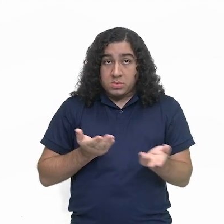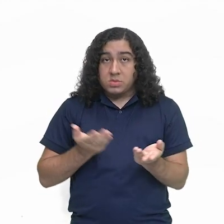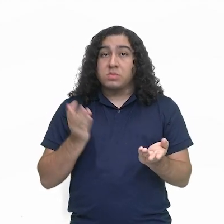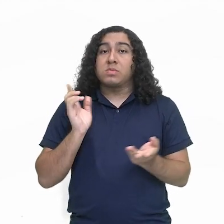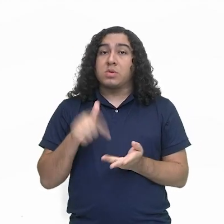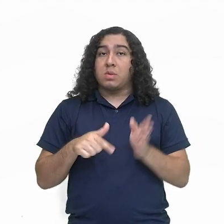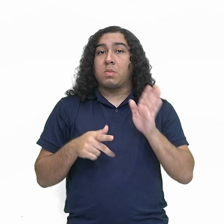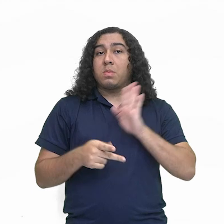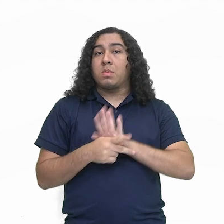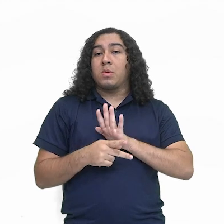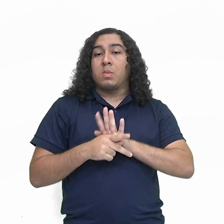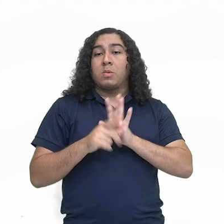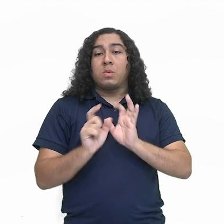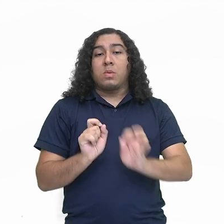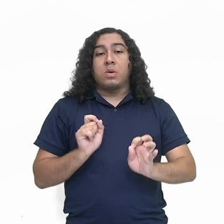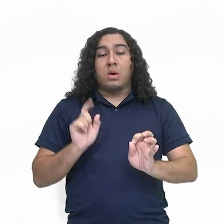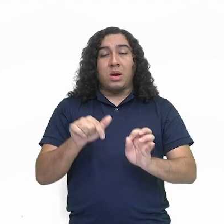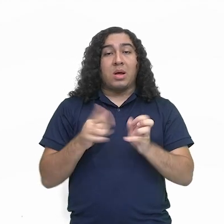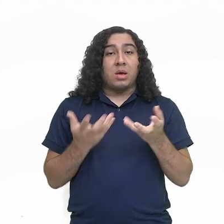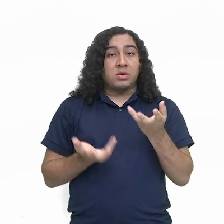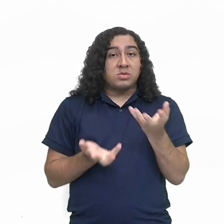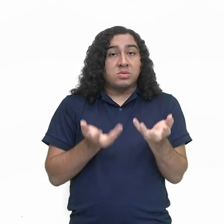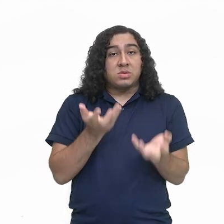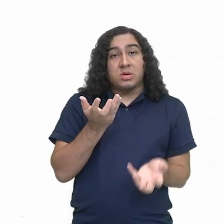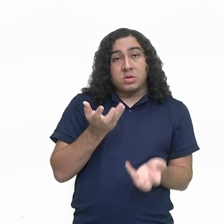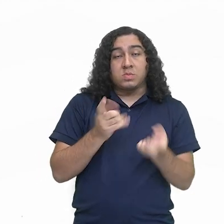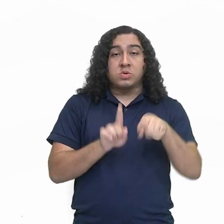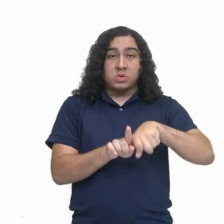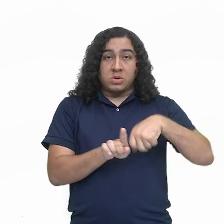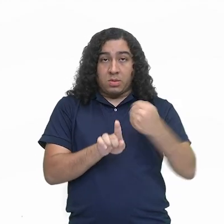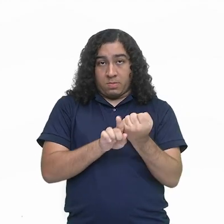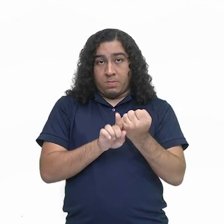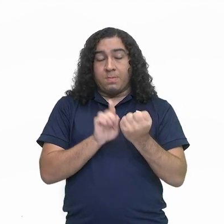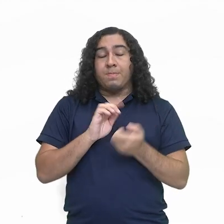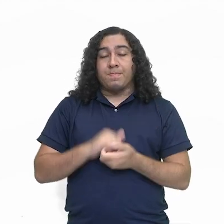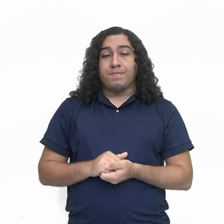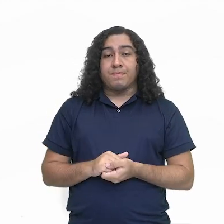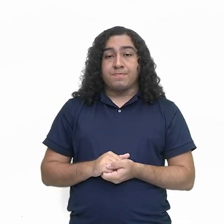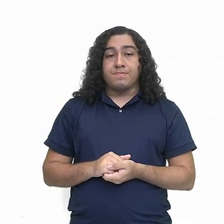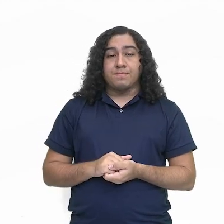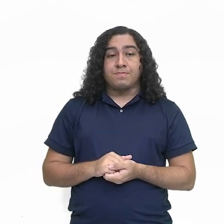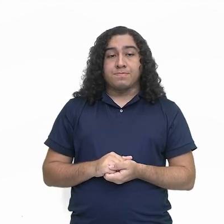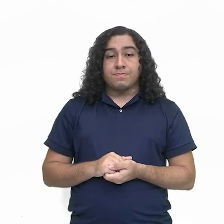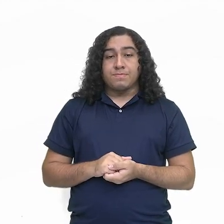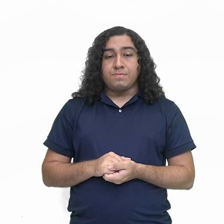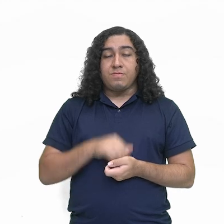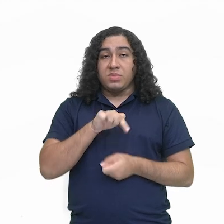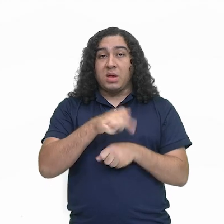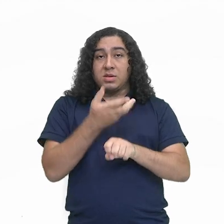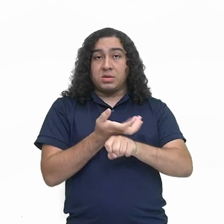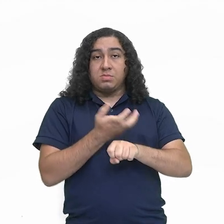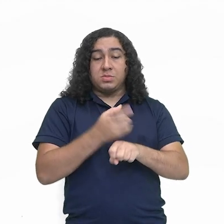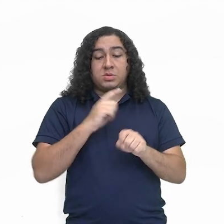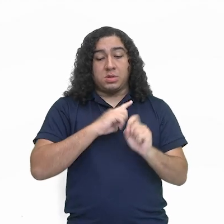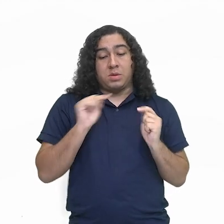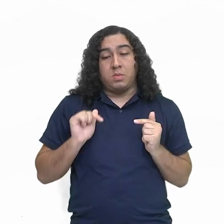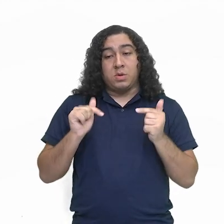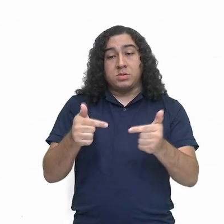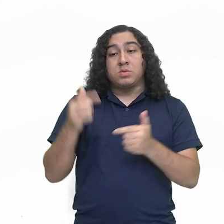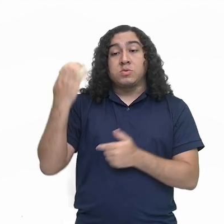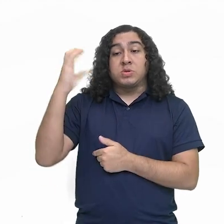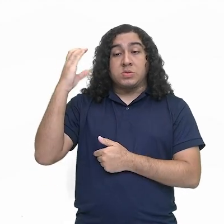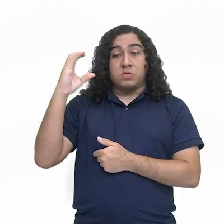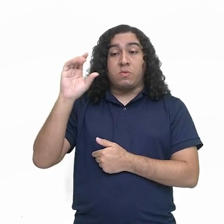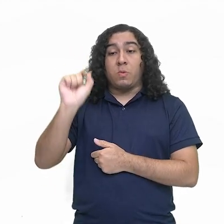questão das desigualdades e seus efeitos na sociedade. A sociologia atua cientificamente